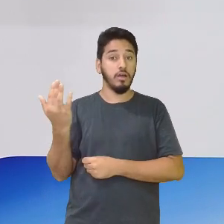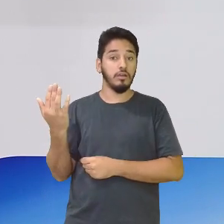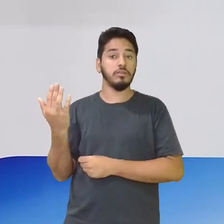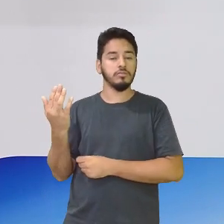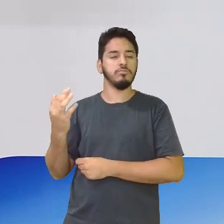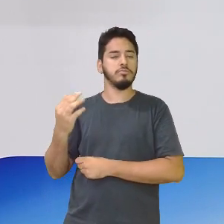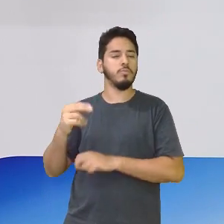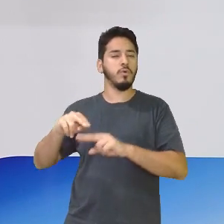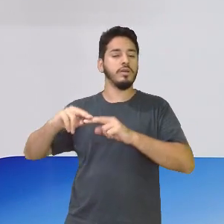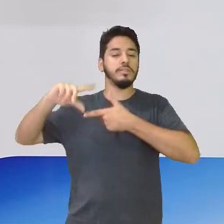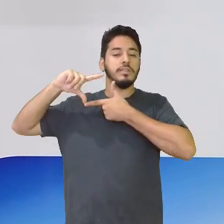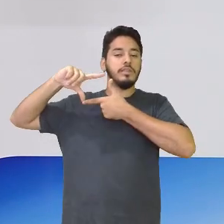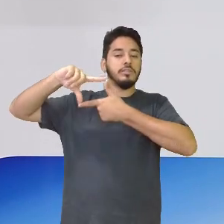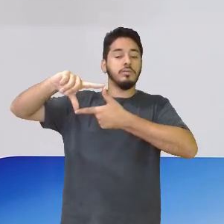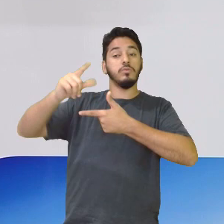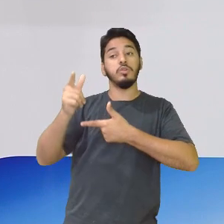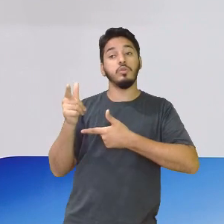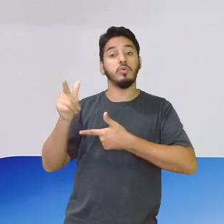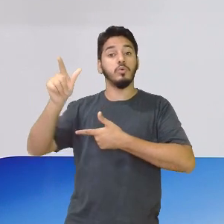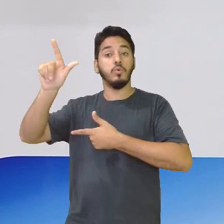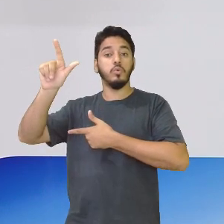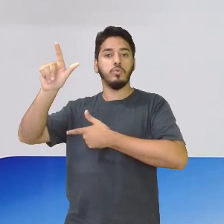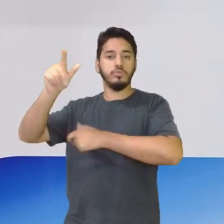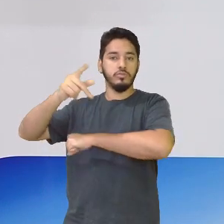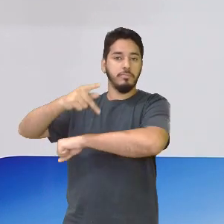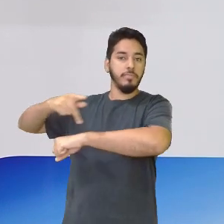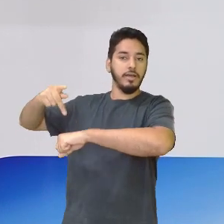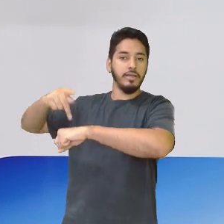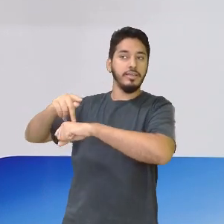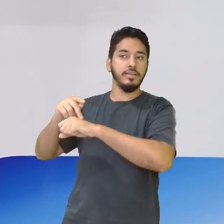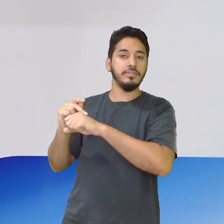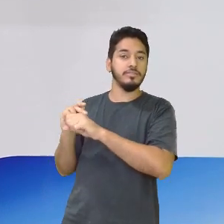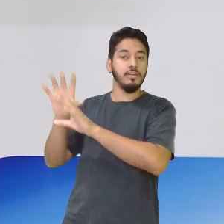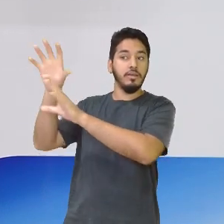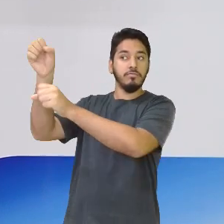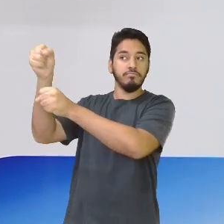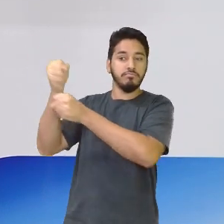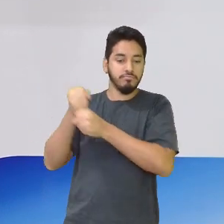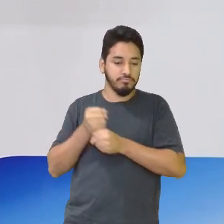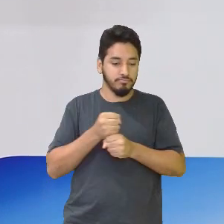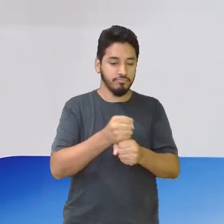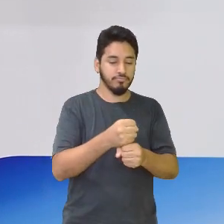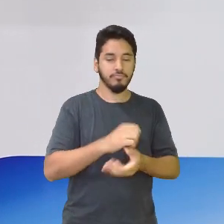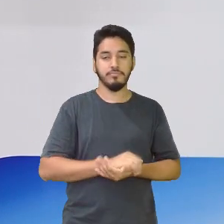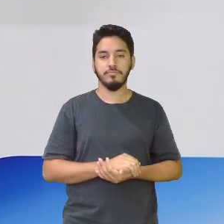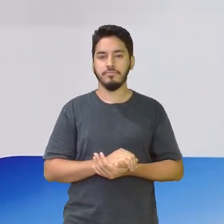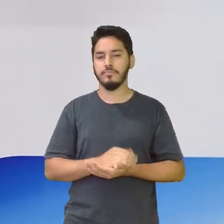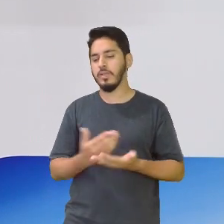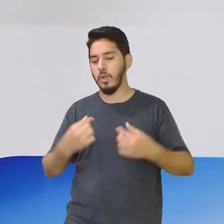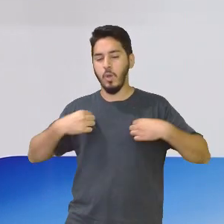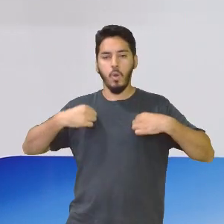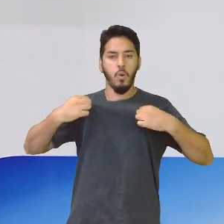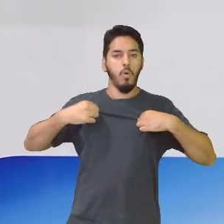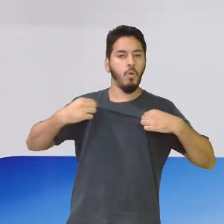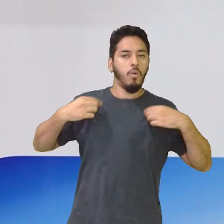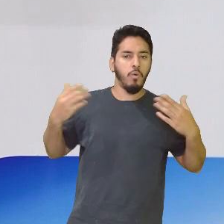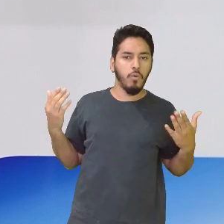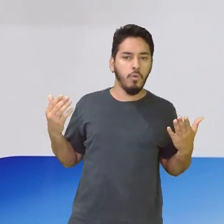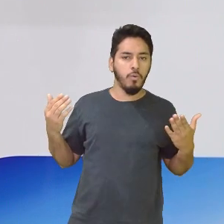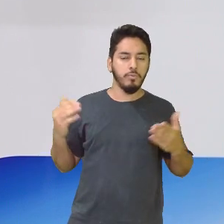tradições de outras nações, né, inseridas aqui, questões de vestimentas, as